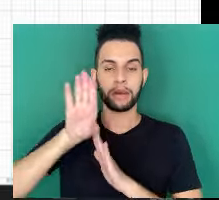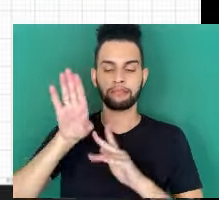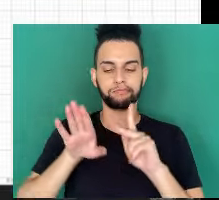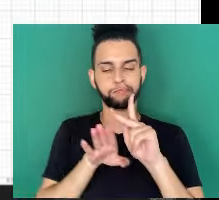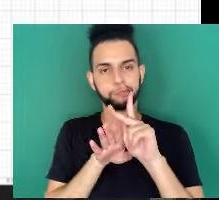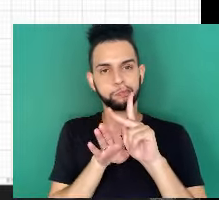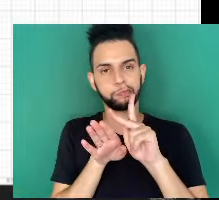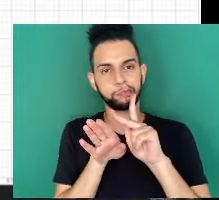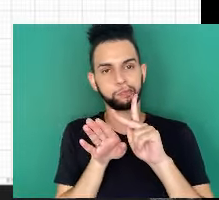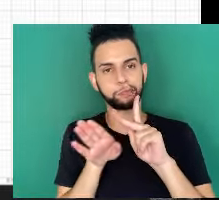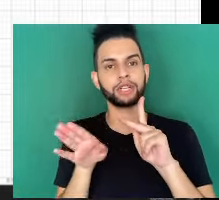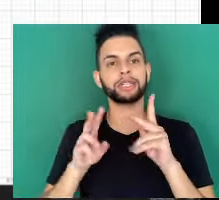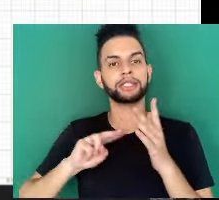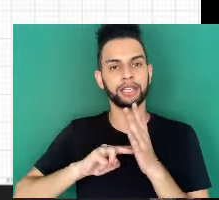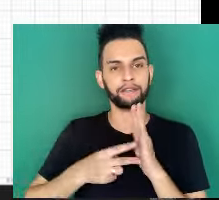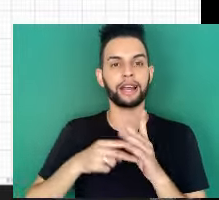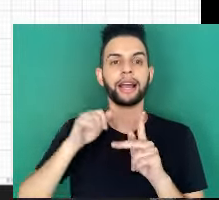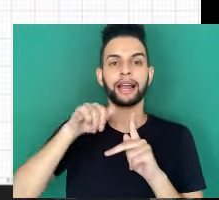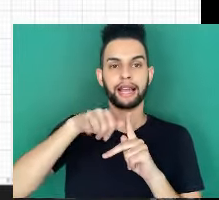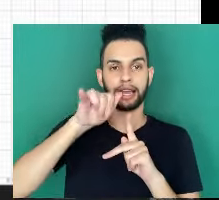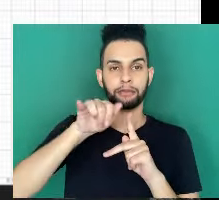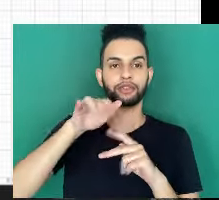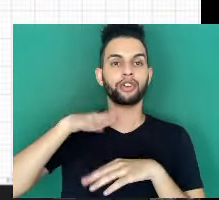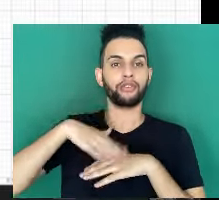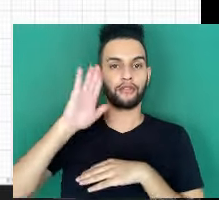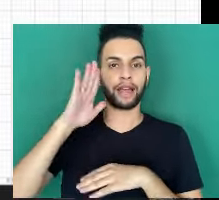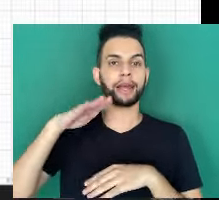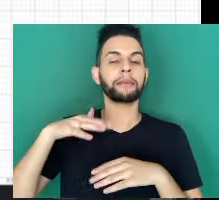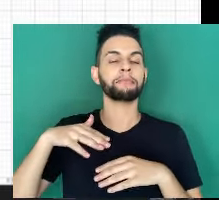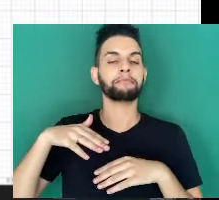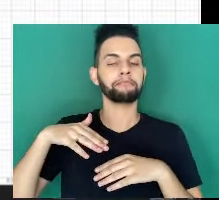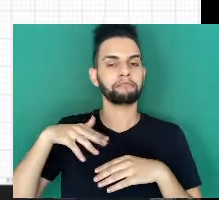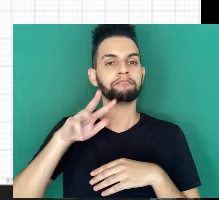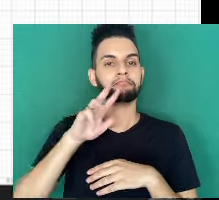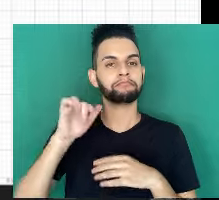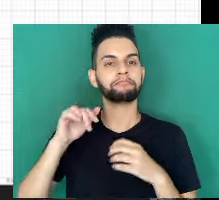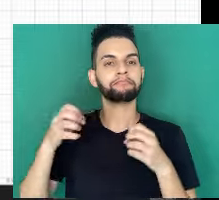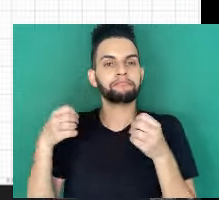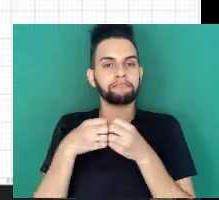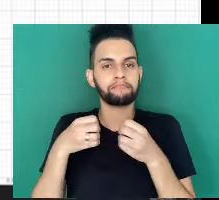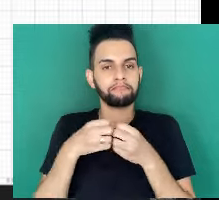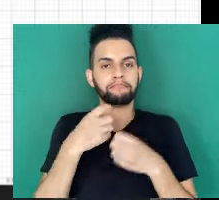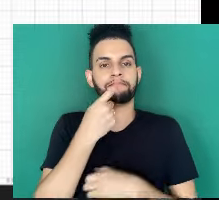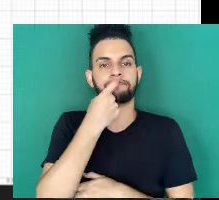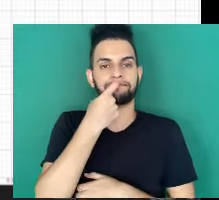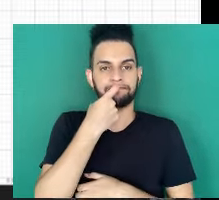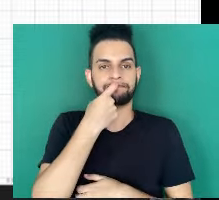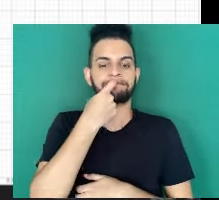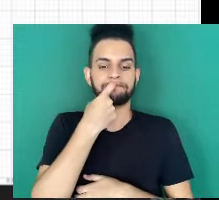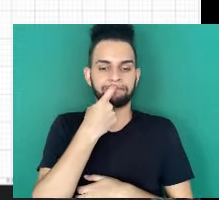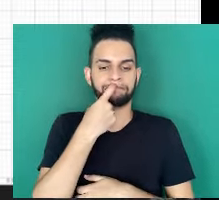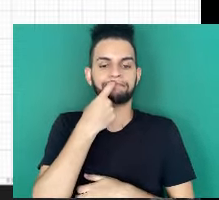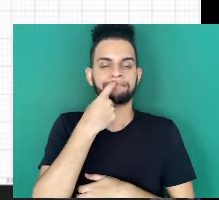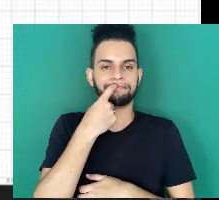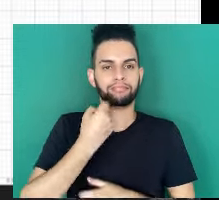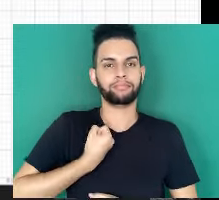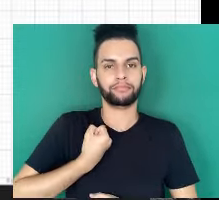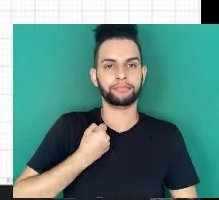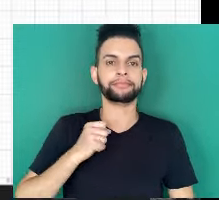vai se aproximando, né, cada vez mais desse número E aqui.